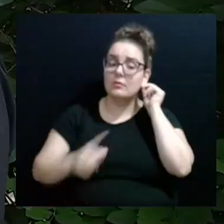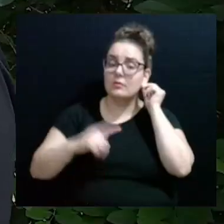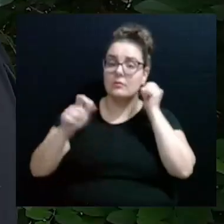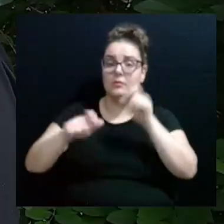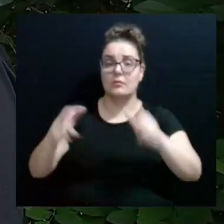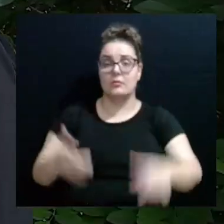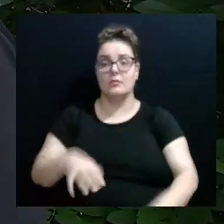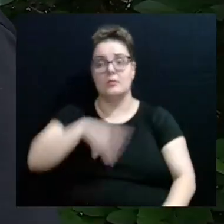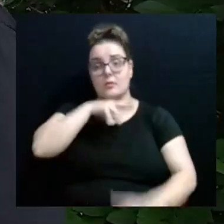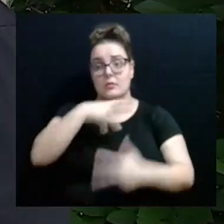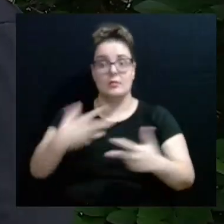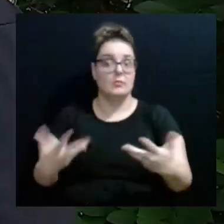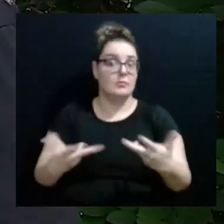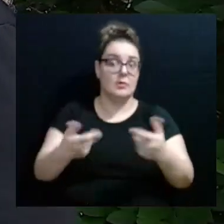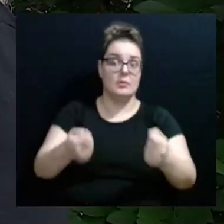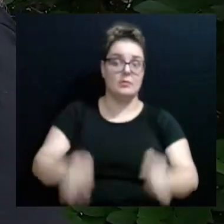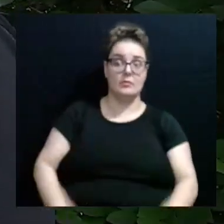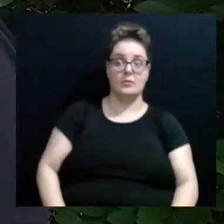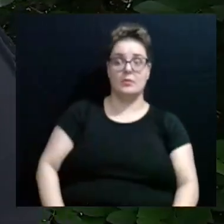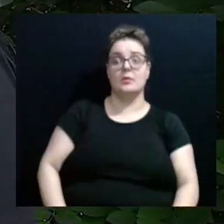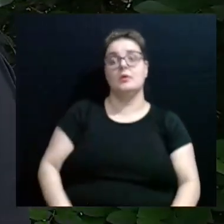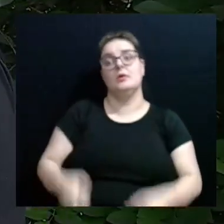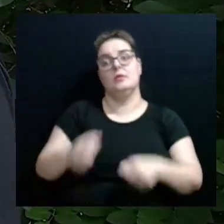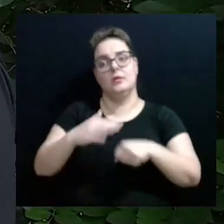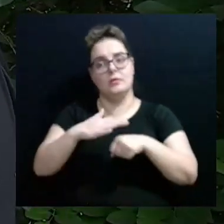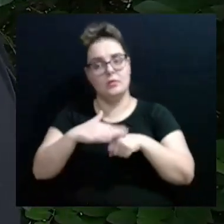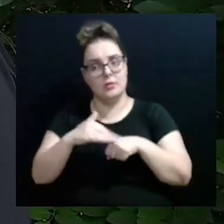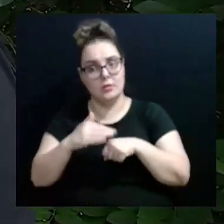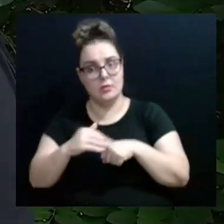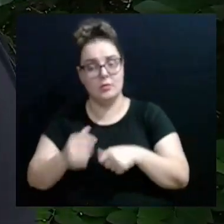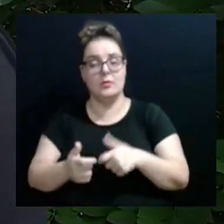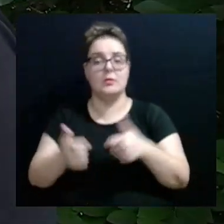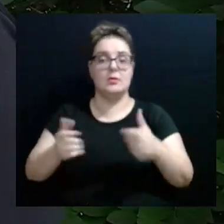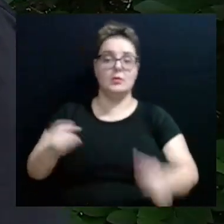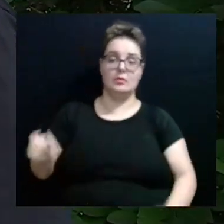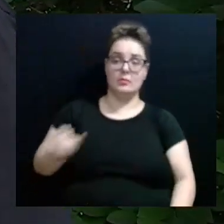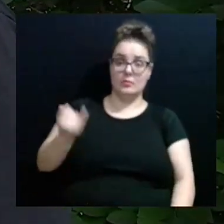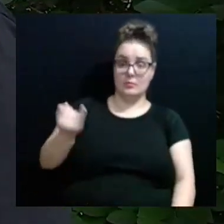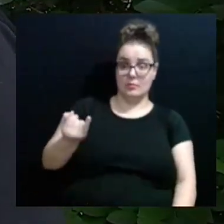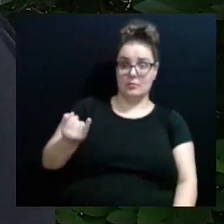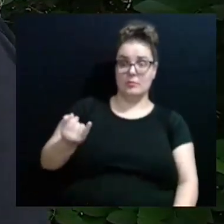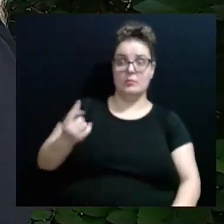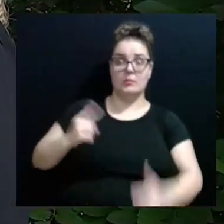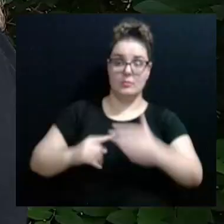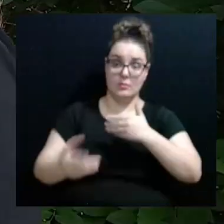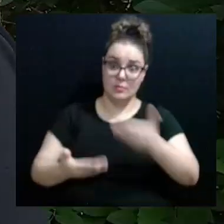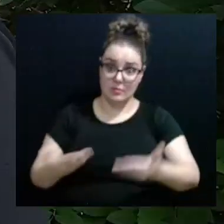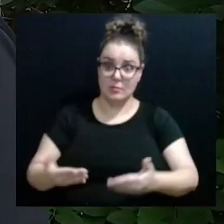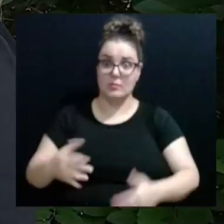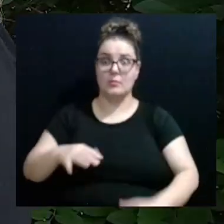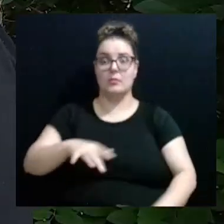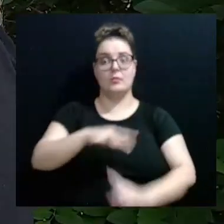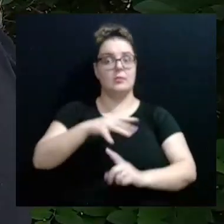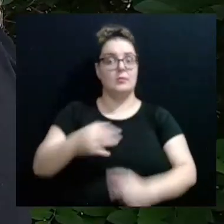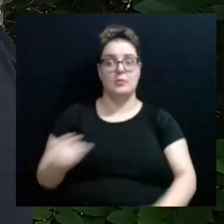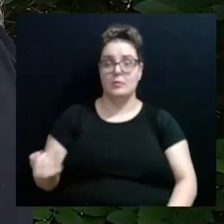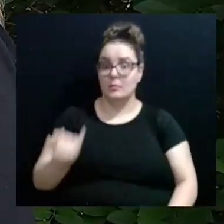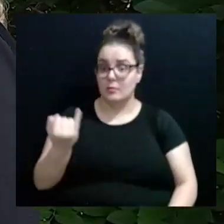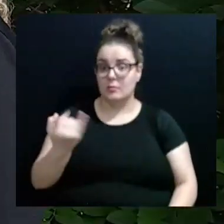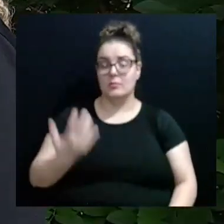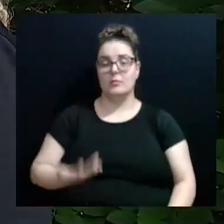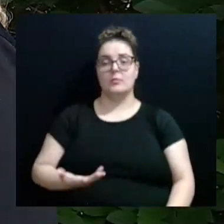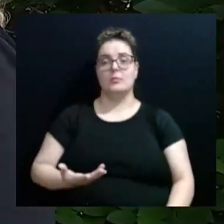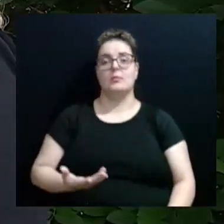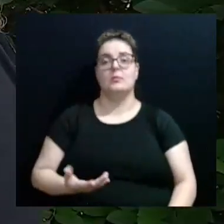que reconhecem que são dóceis, que eles têm grande importância, prestam serviços ambientais importantes, né? Que a gente pode conversar um pouquinho